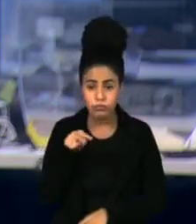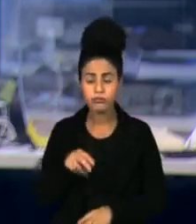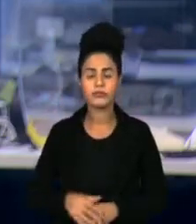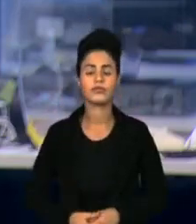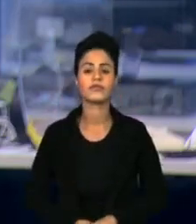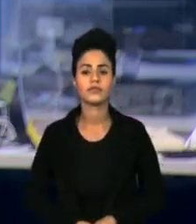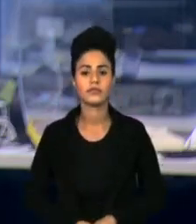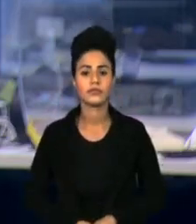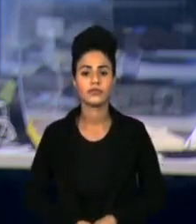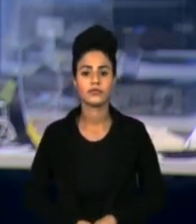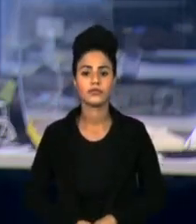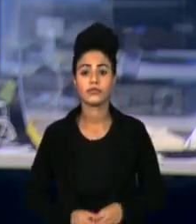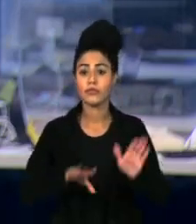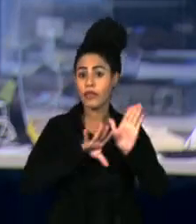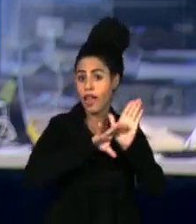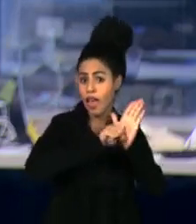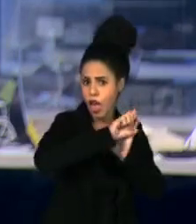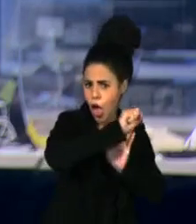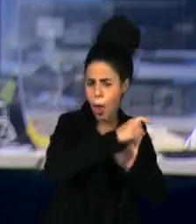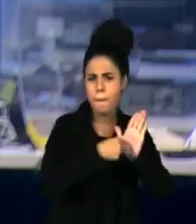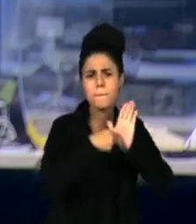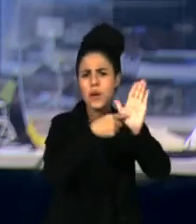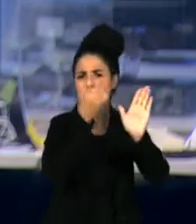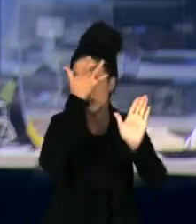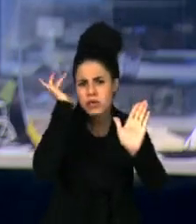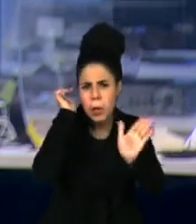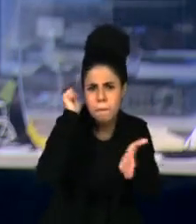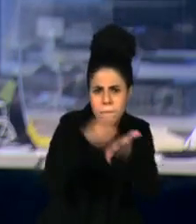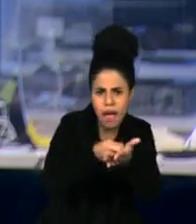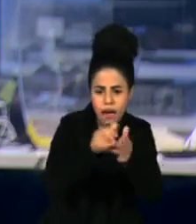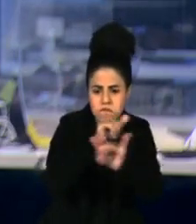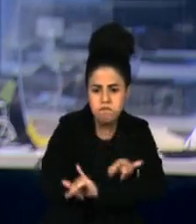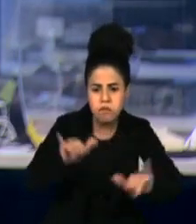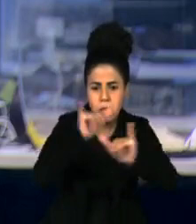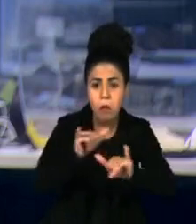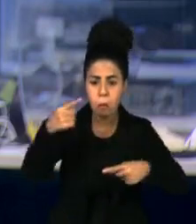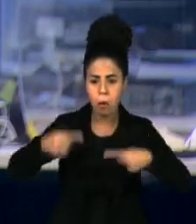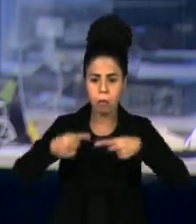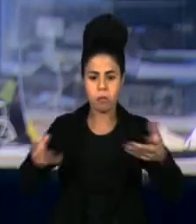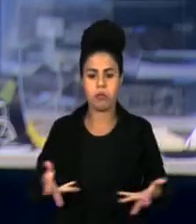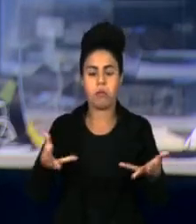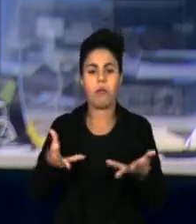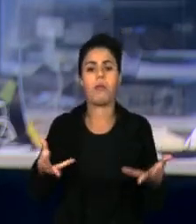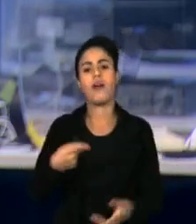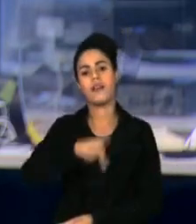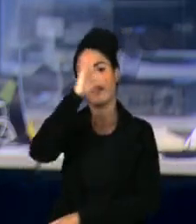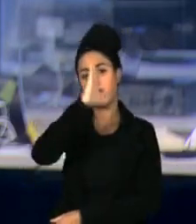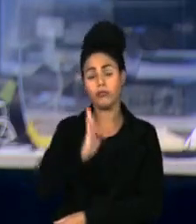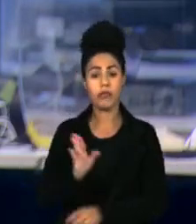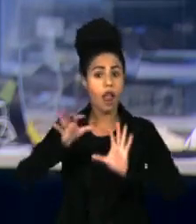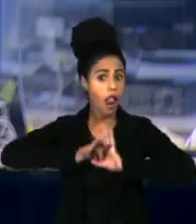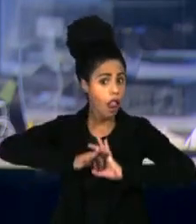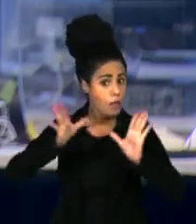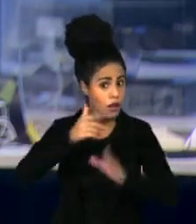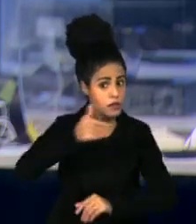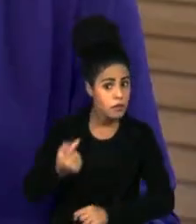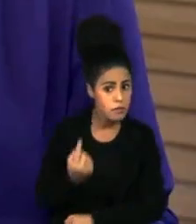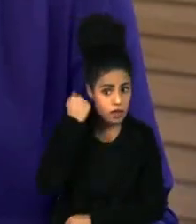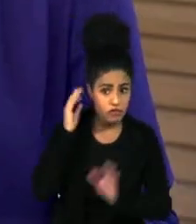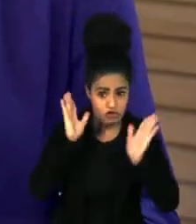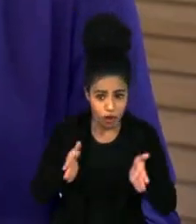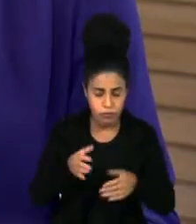A plataforma do Google, que mostra quem paga pela propaganda política na internet brasileira, foi liberada na semana